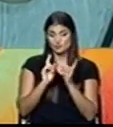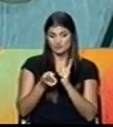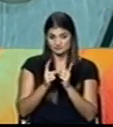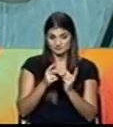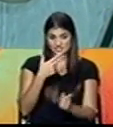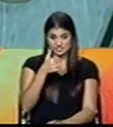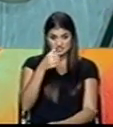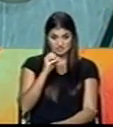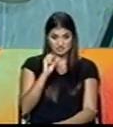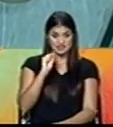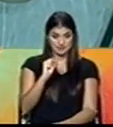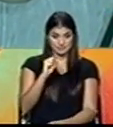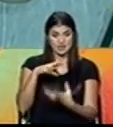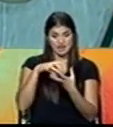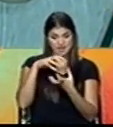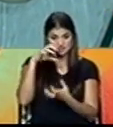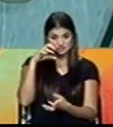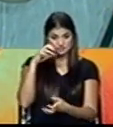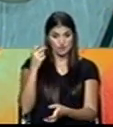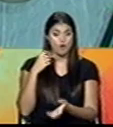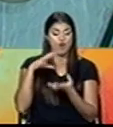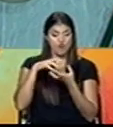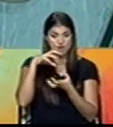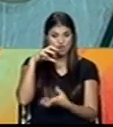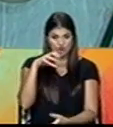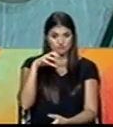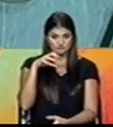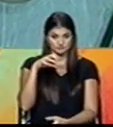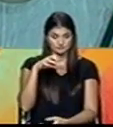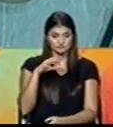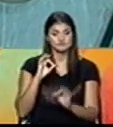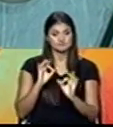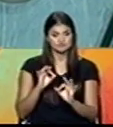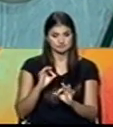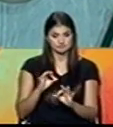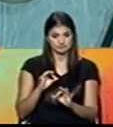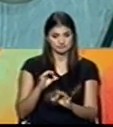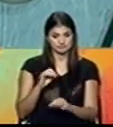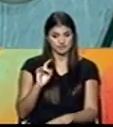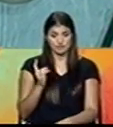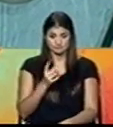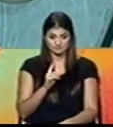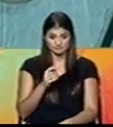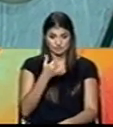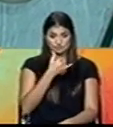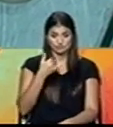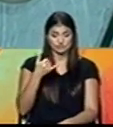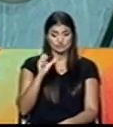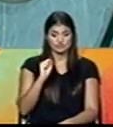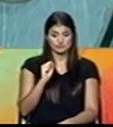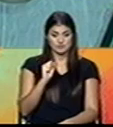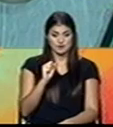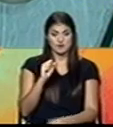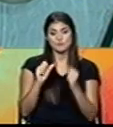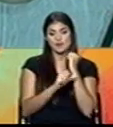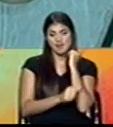150 gramas de ananás ou abacaxi. Agora escolha. Fresco ou em calda e escorrido. Vá. 200